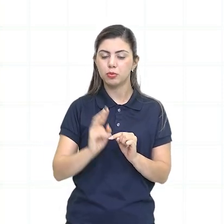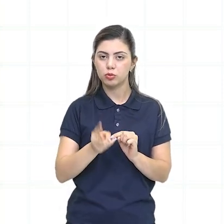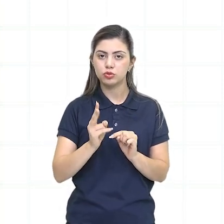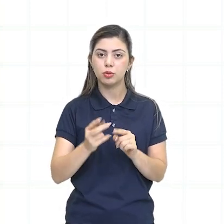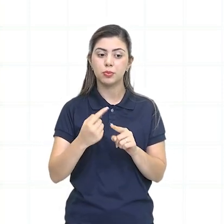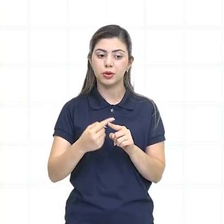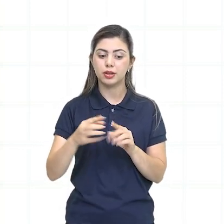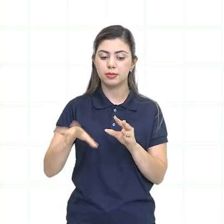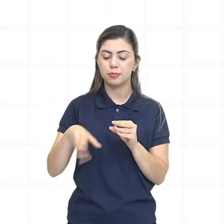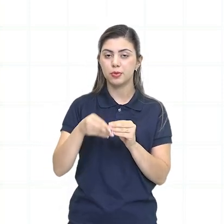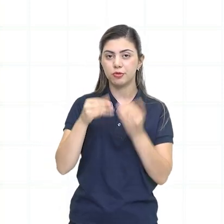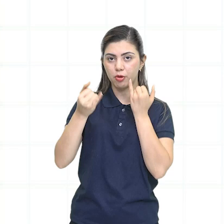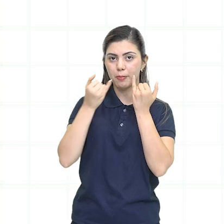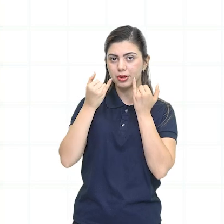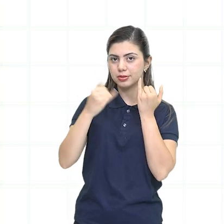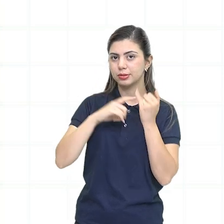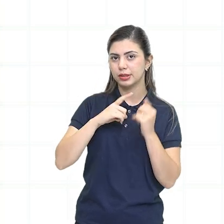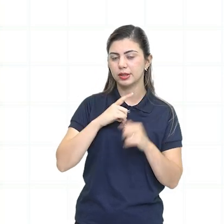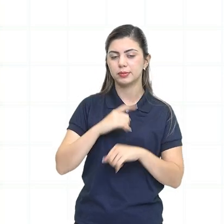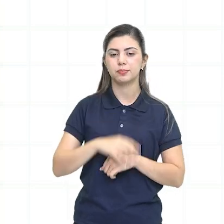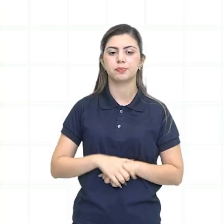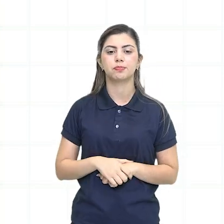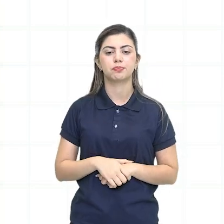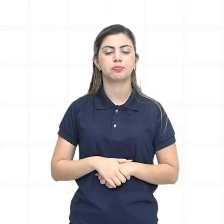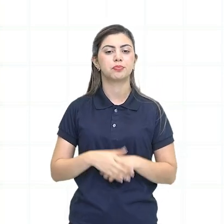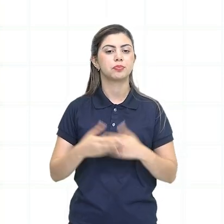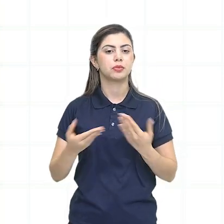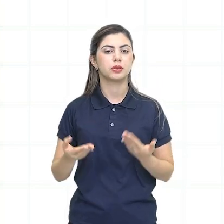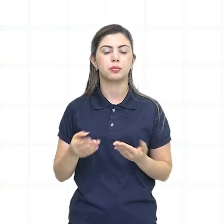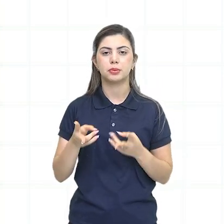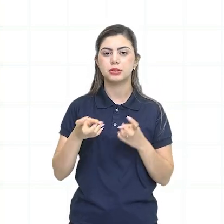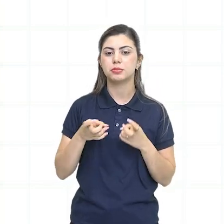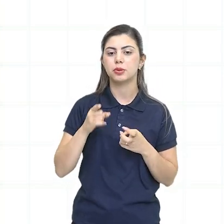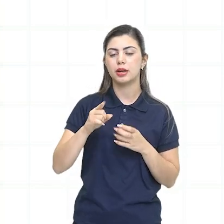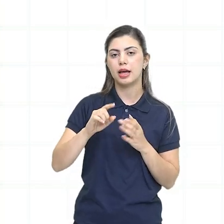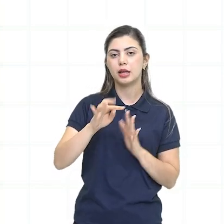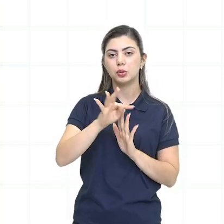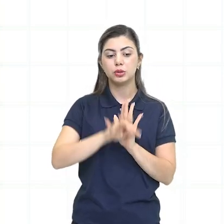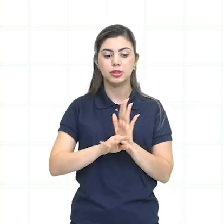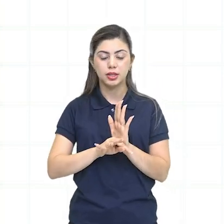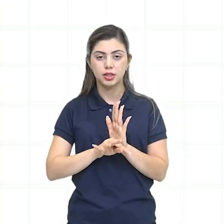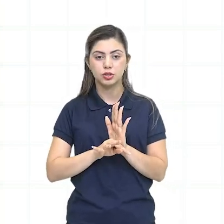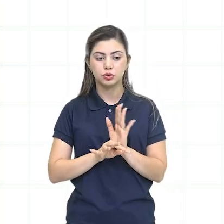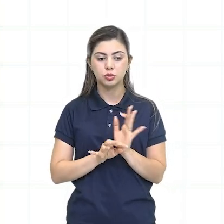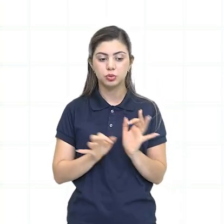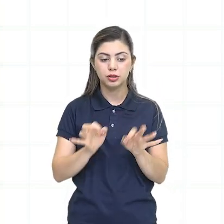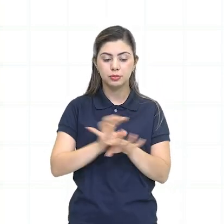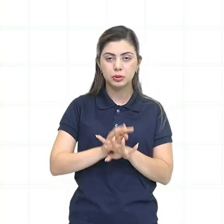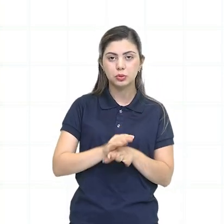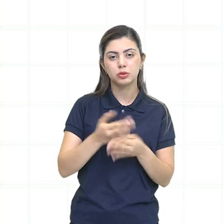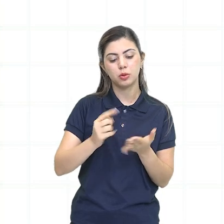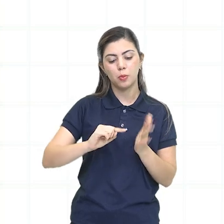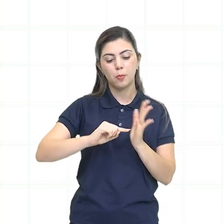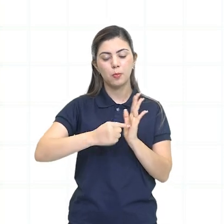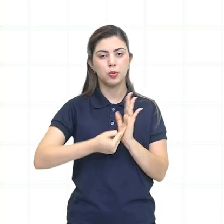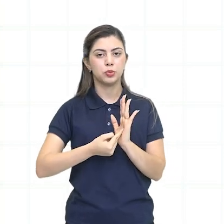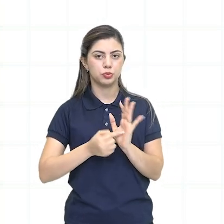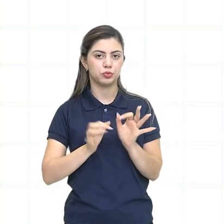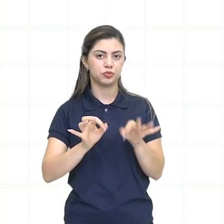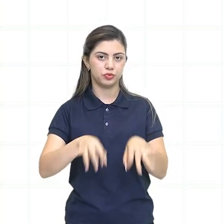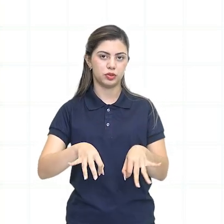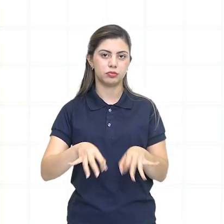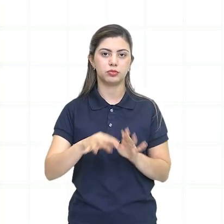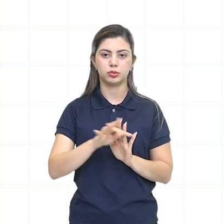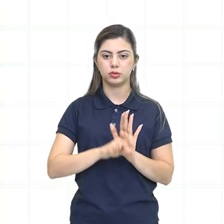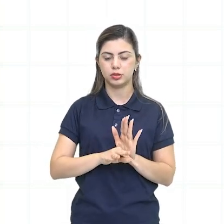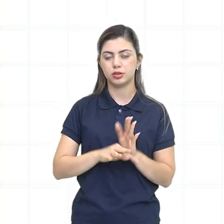mais informações, né? No caso, terminei meu texto aqui, eu posso considerar o ponto final. Né,